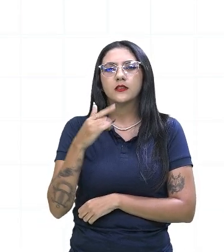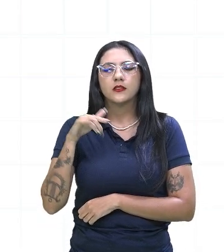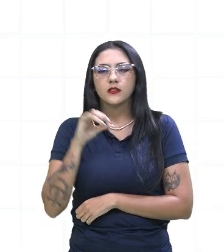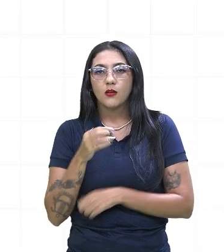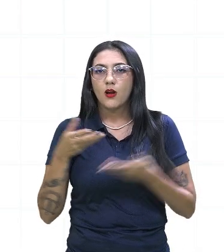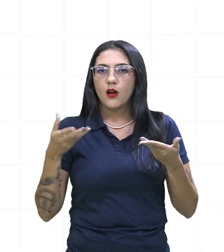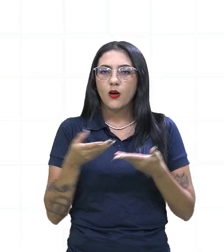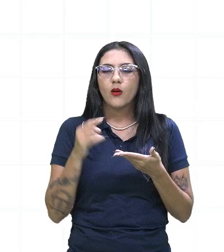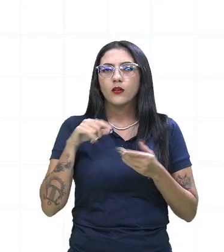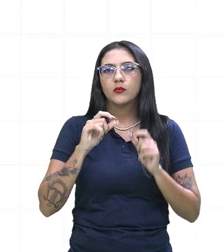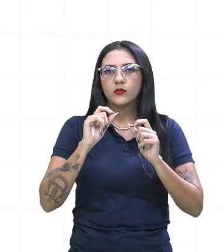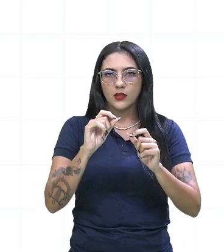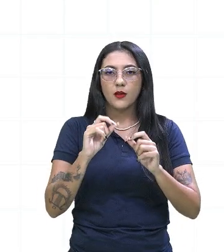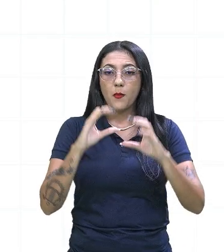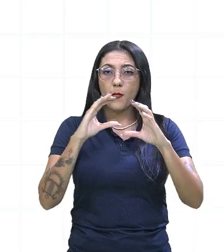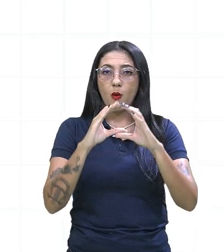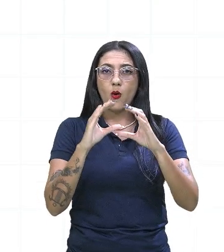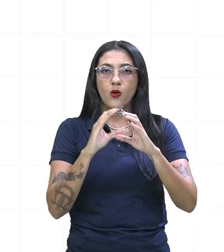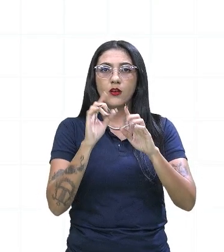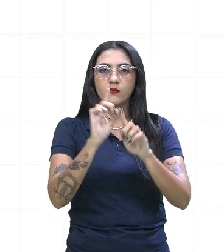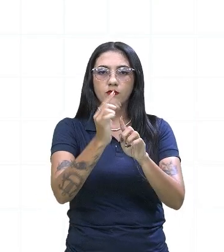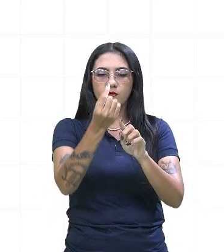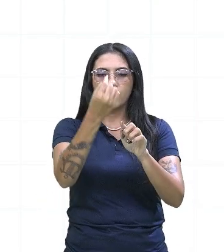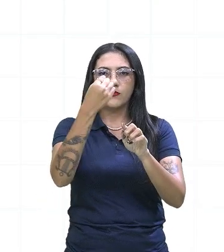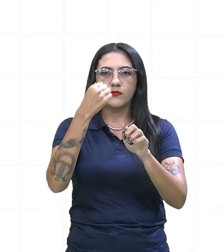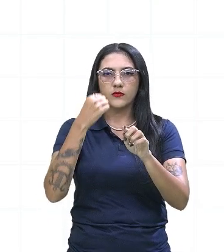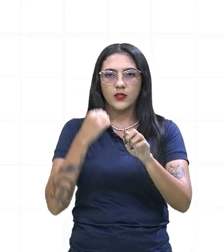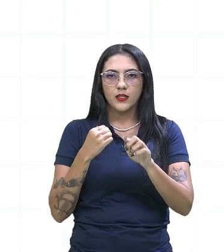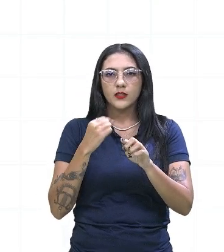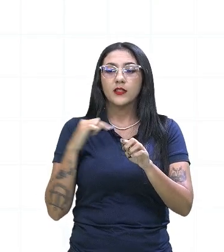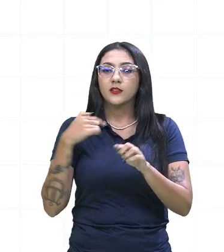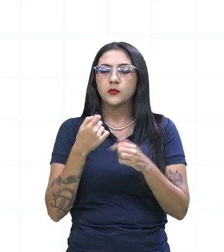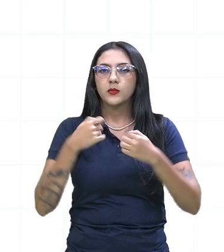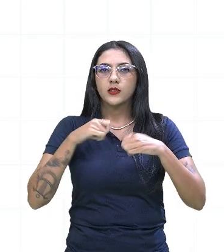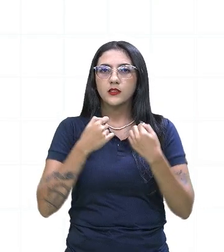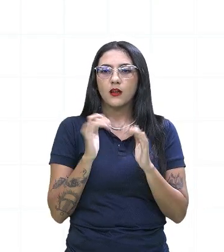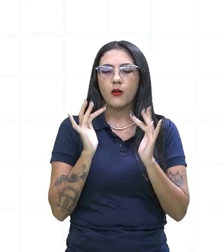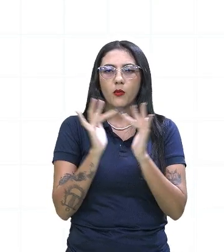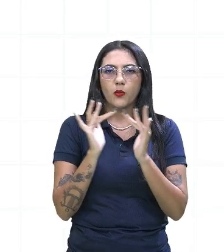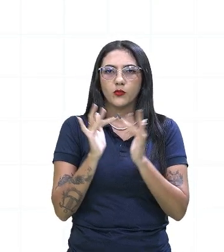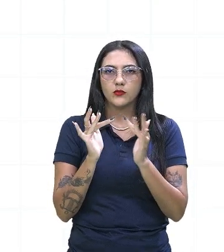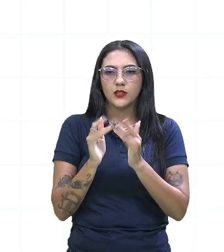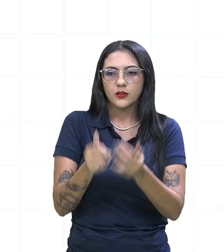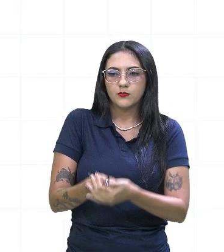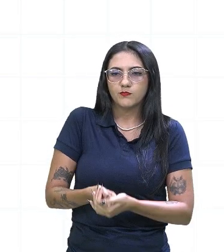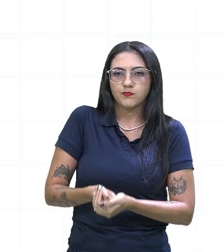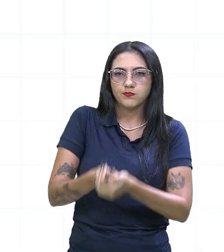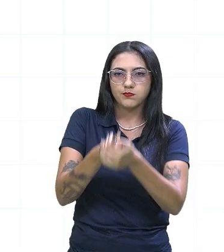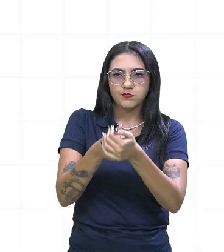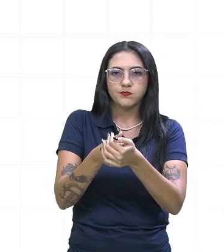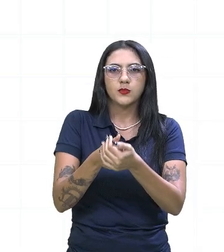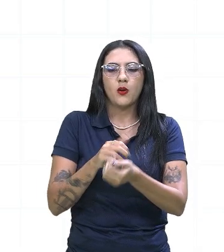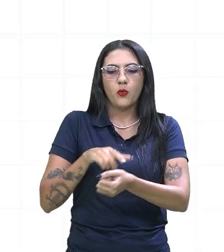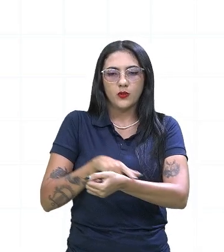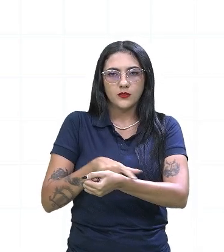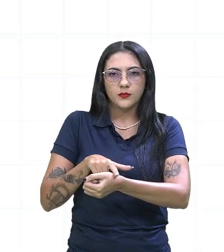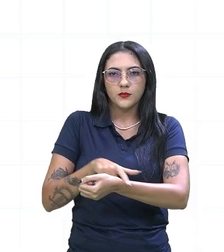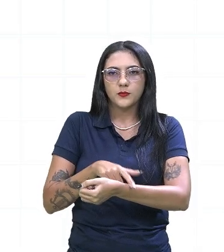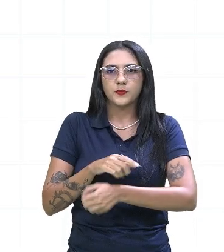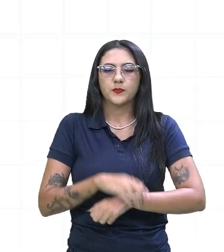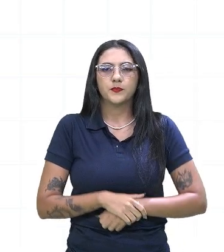de receber a bola. Você vai dar uma rebatida nela para cima. Em seguida vem